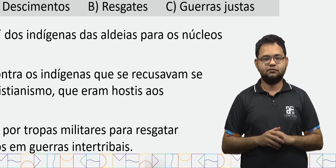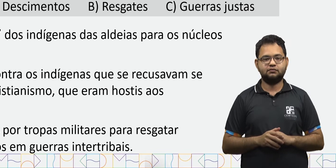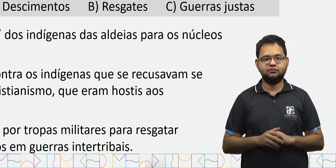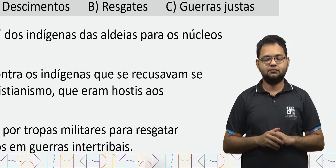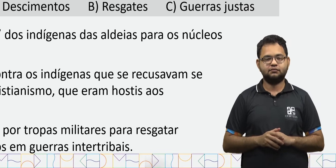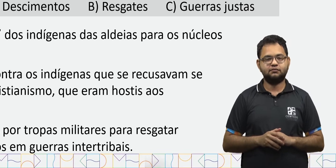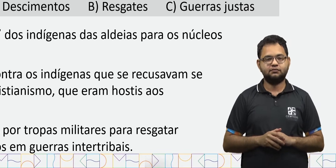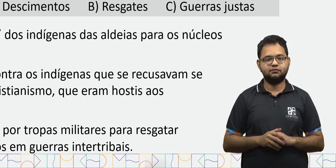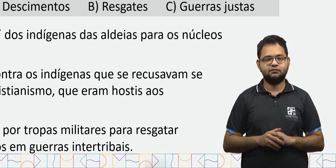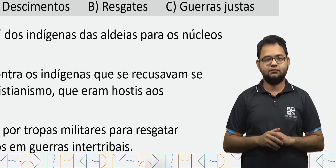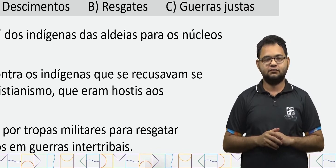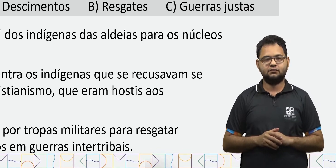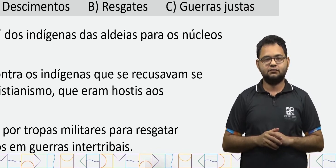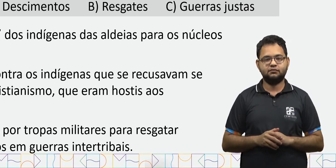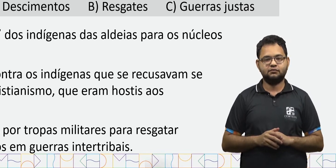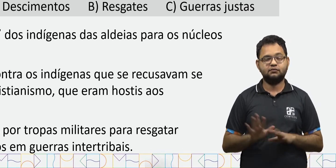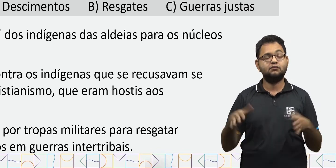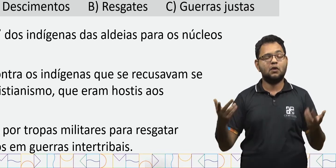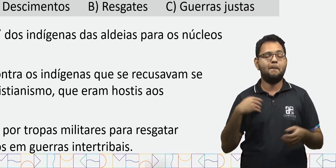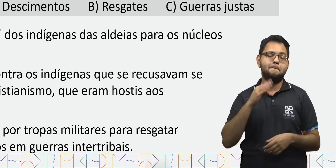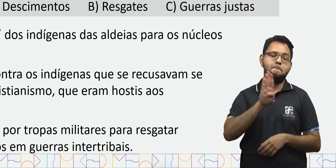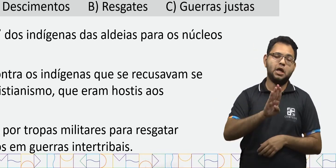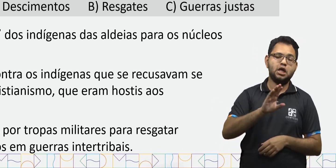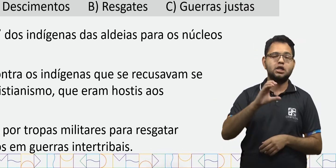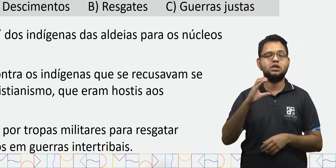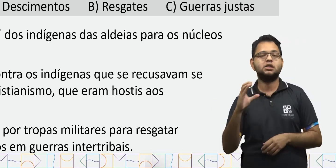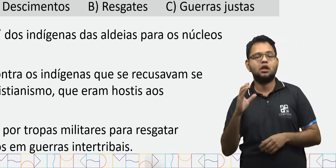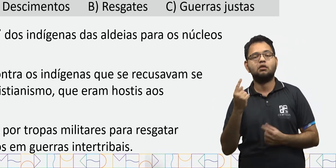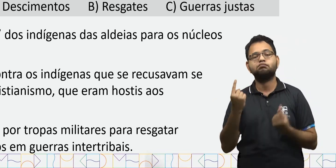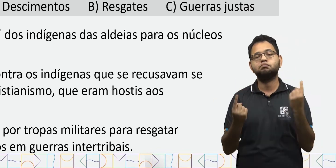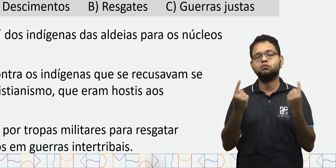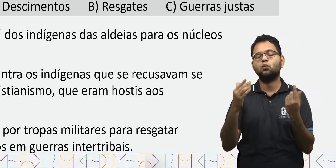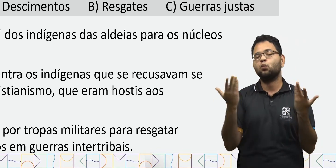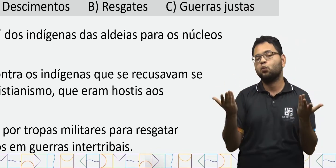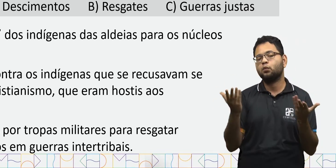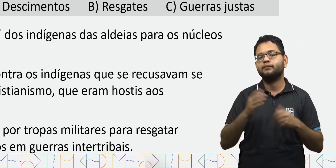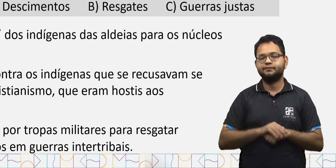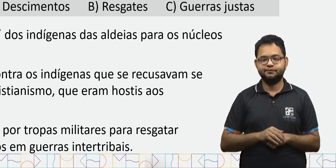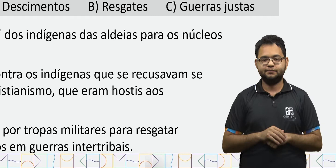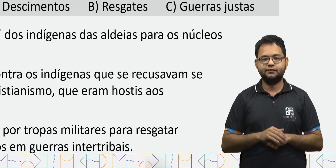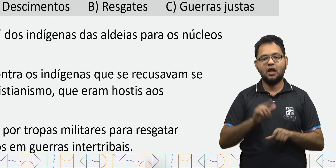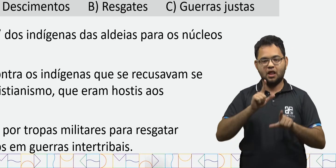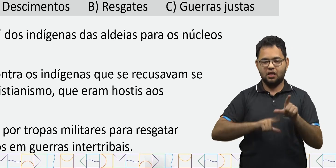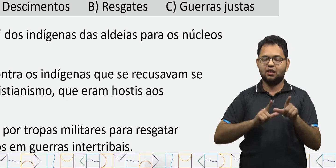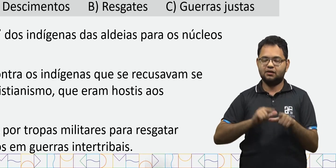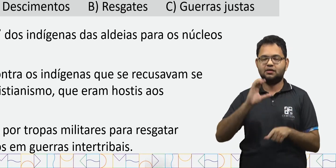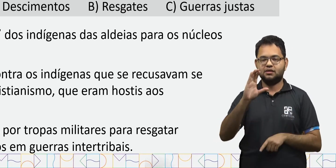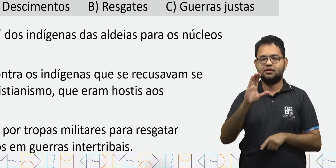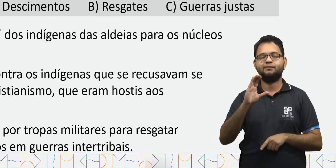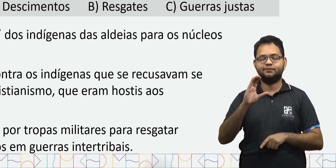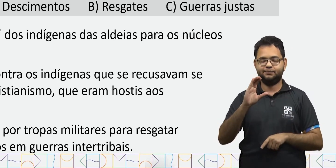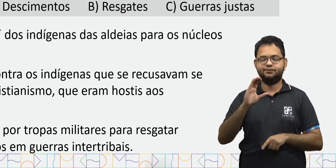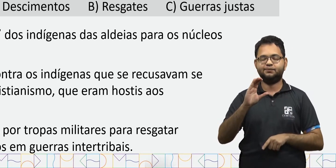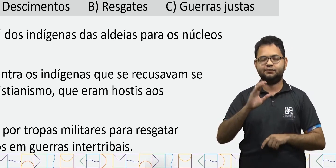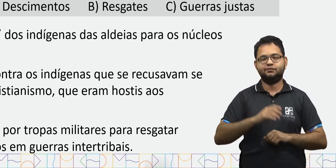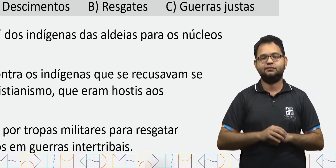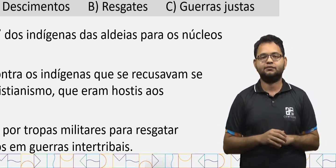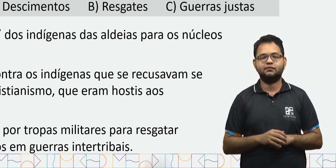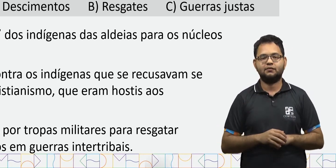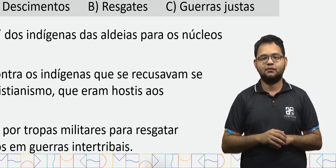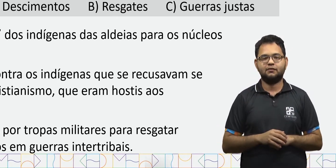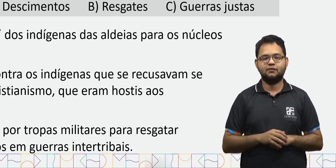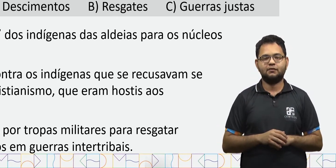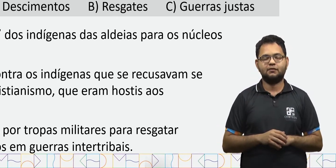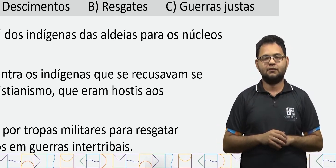eram hostis aos portugueses. A dica foi boa aí, hein? Seria resgates ou guerras justas? Letra